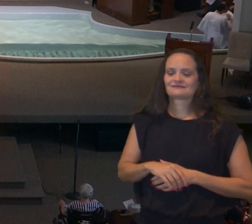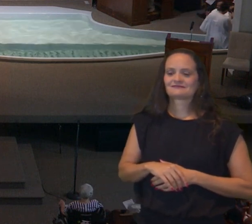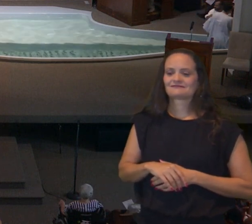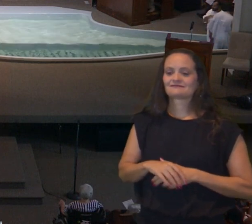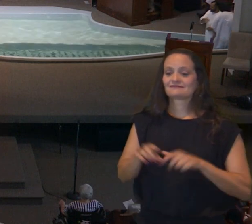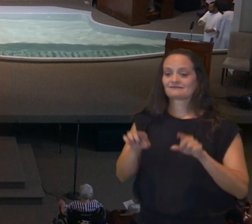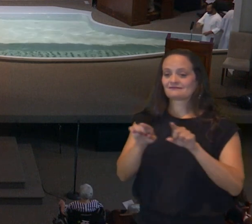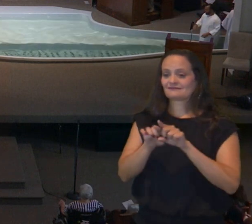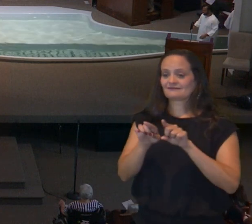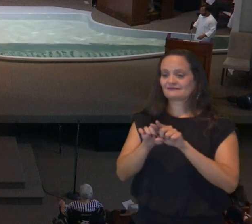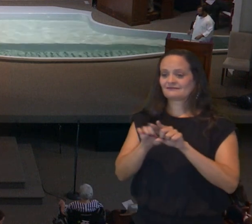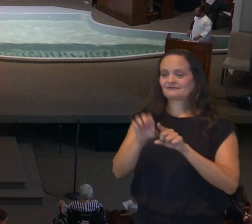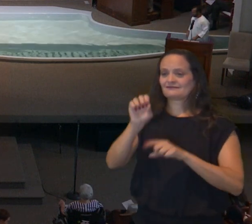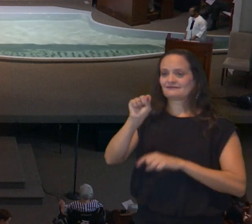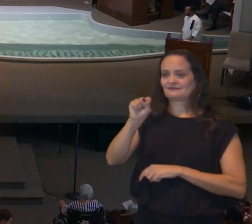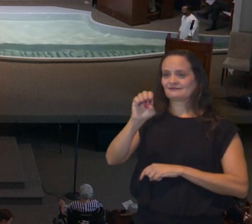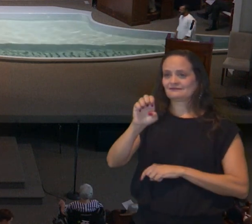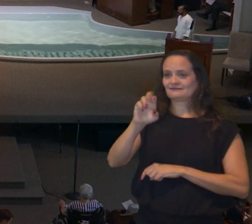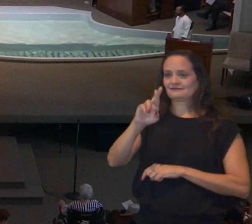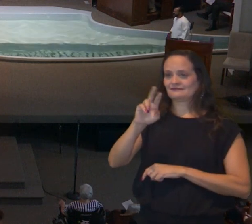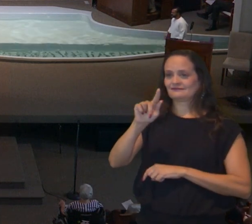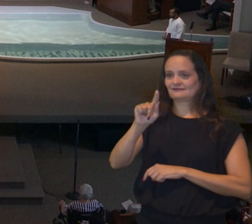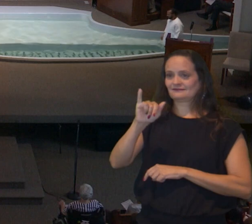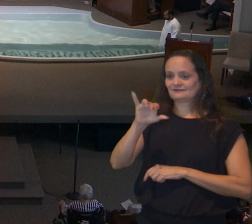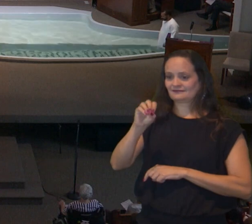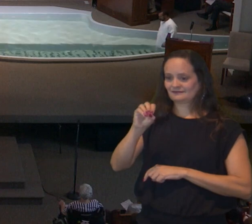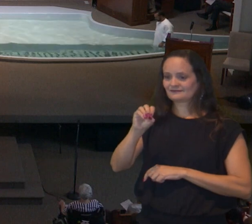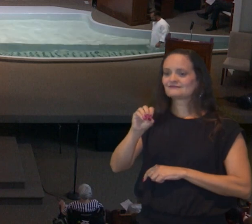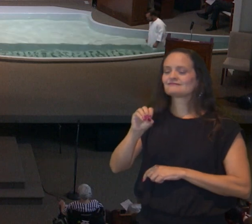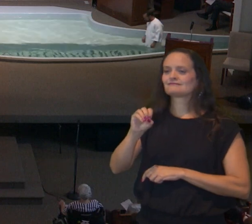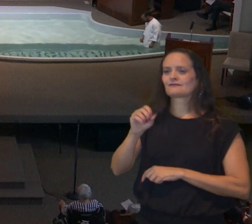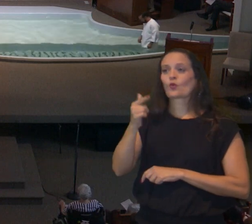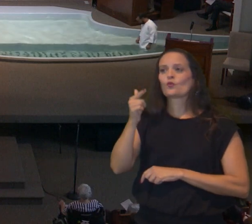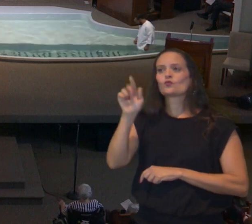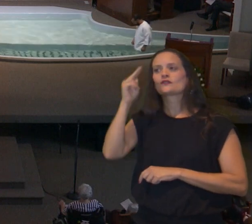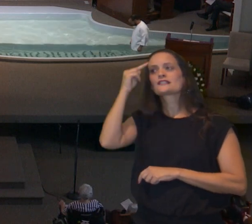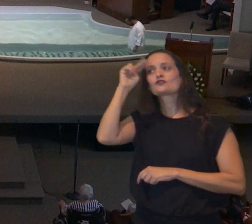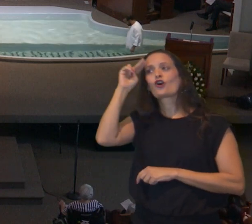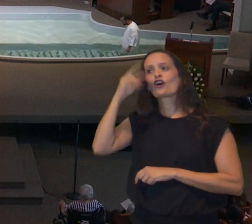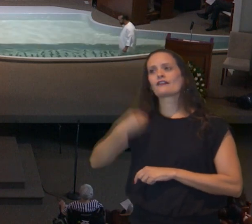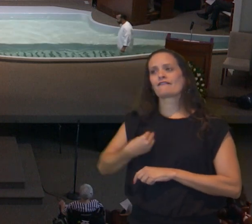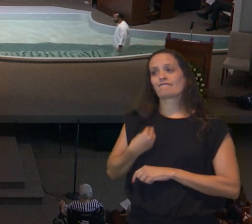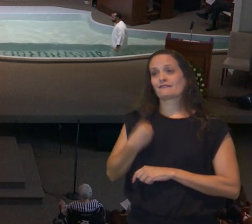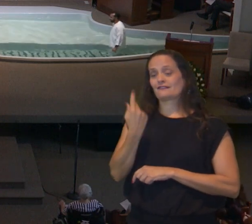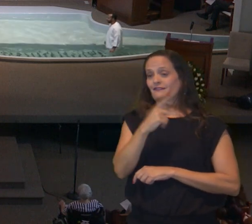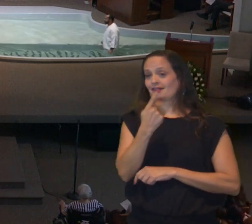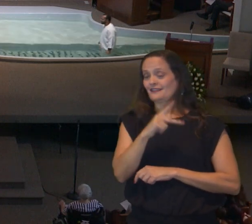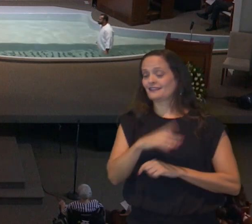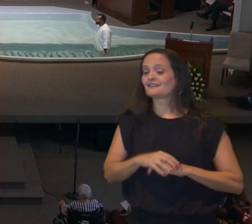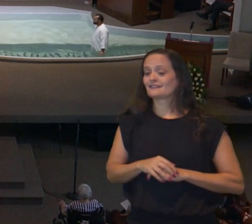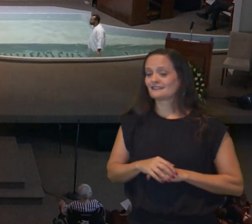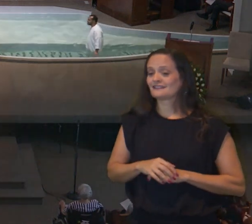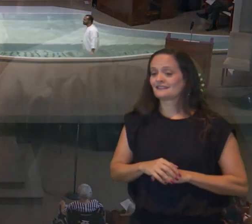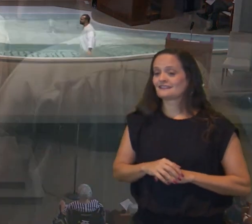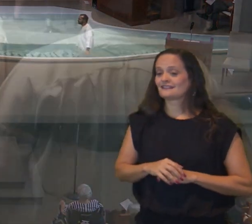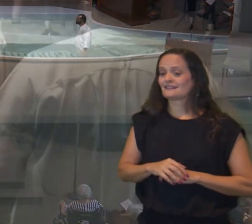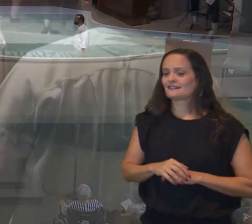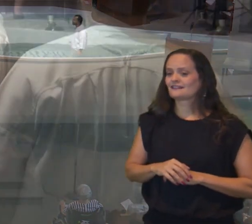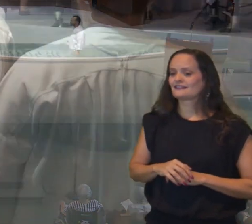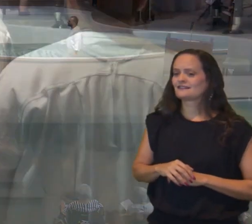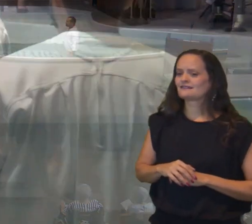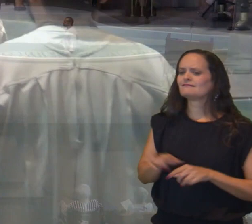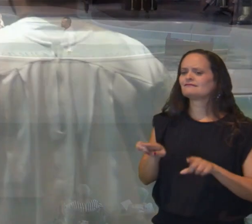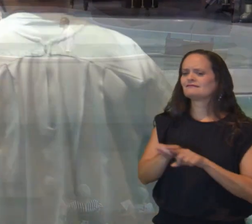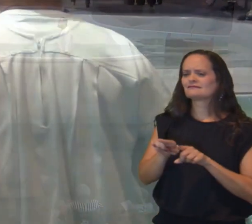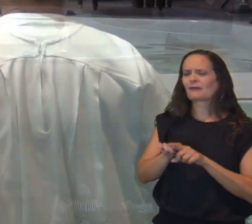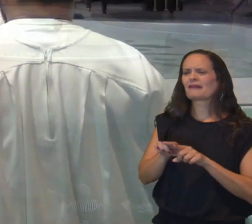Recebemos o Sérgio, que também tem uma outra história de vida, que também procurou o caminho em